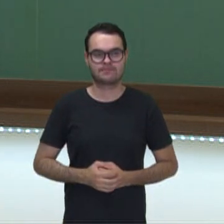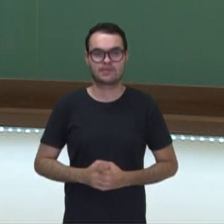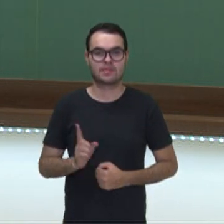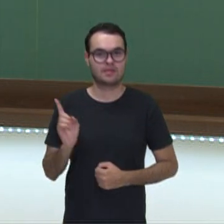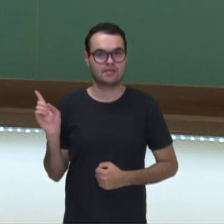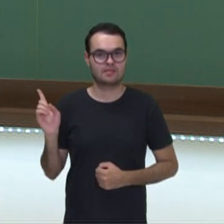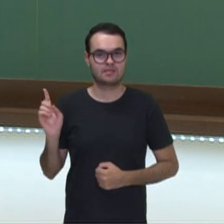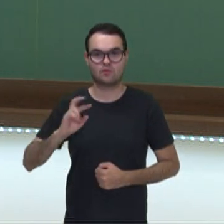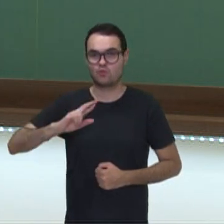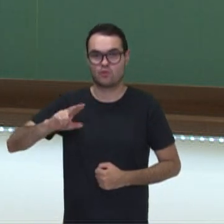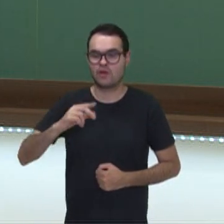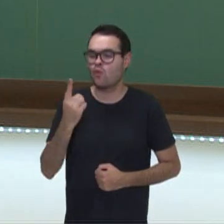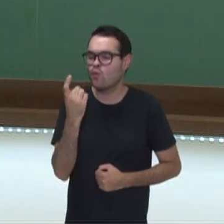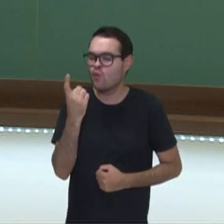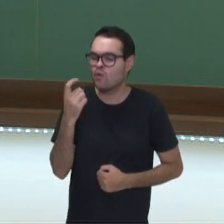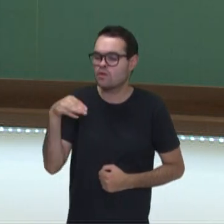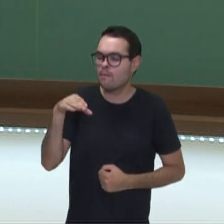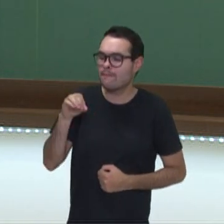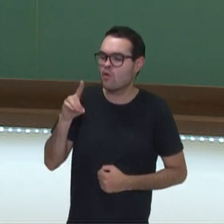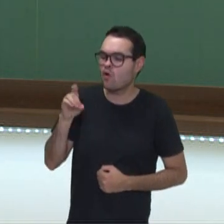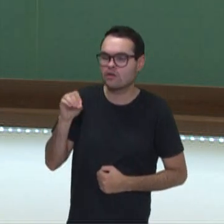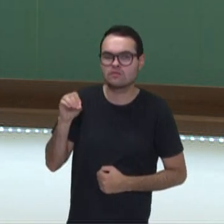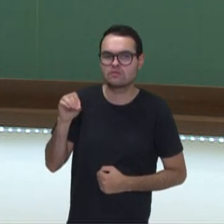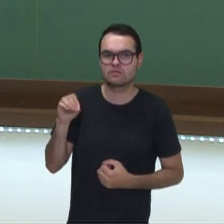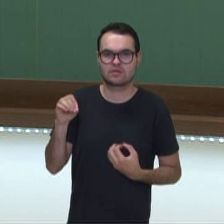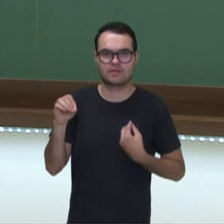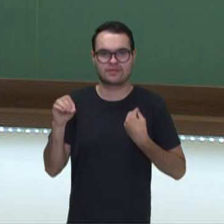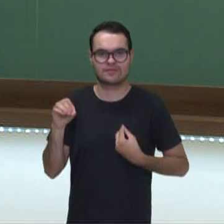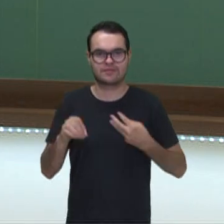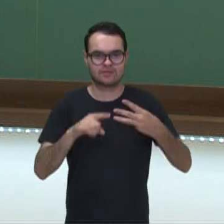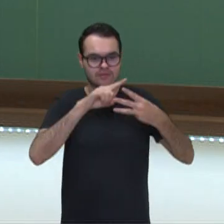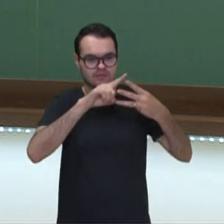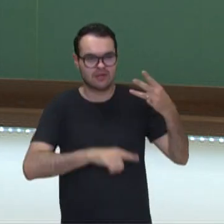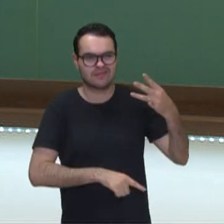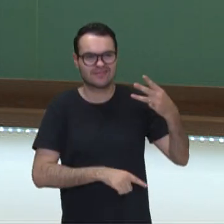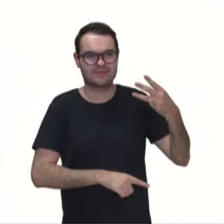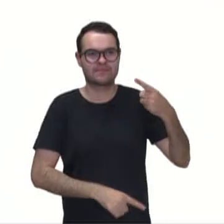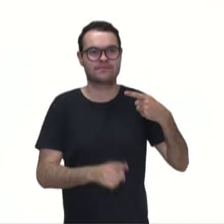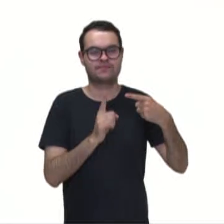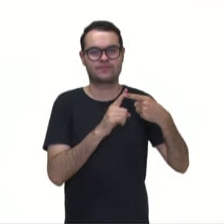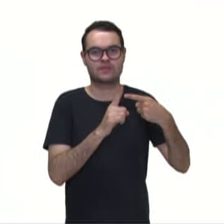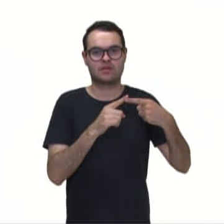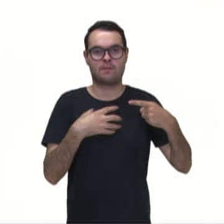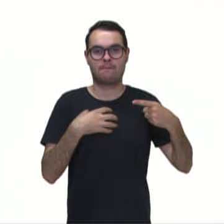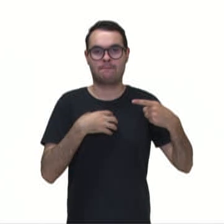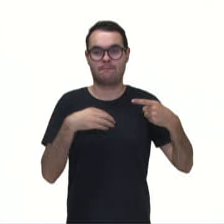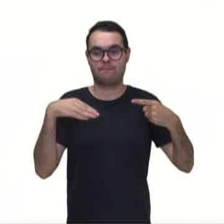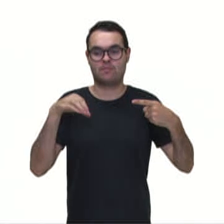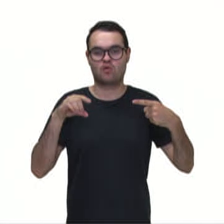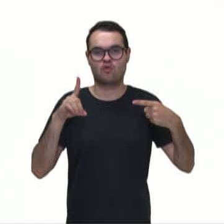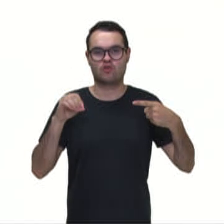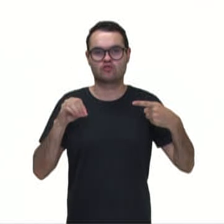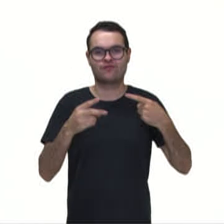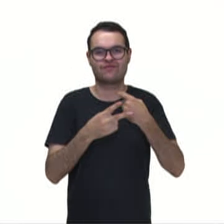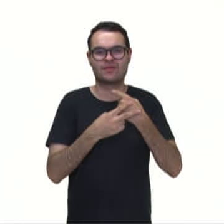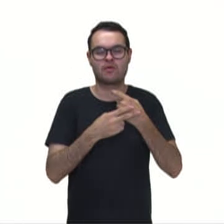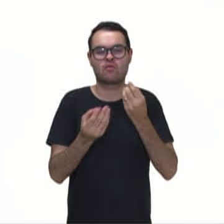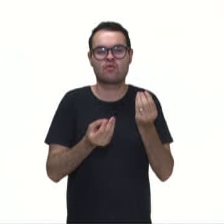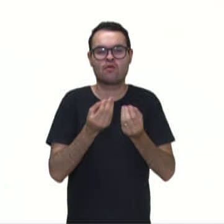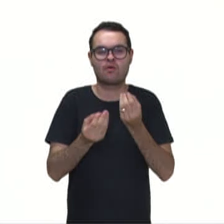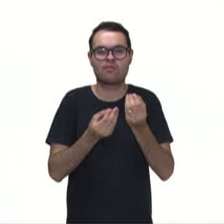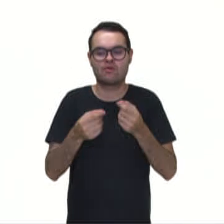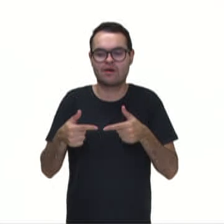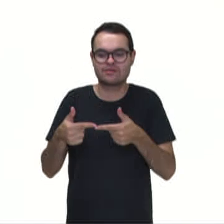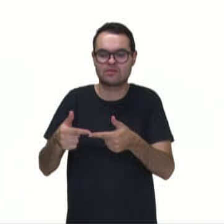o único modo em língua portuguesa, existem 3, né? Os modos verbais indicam como as ações acontecem